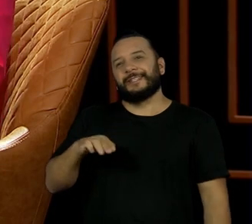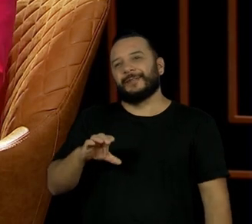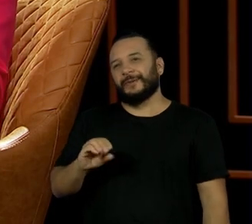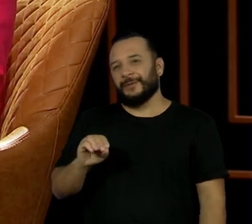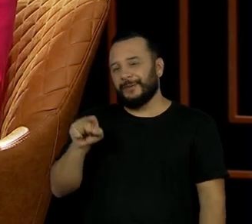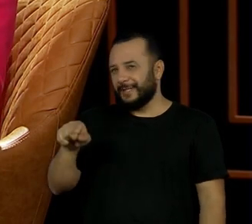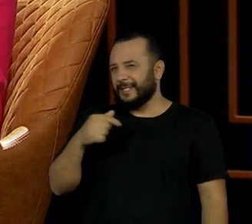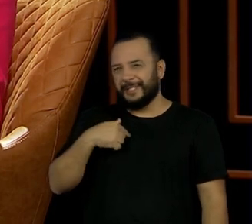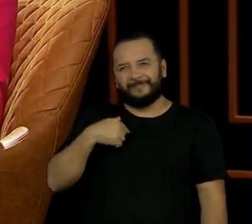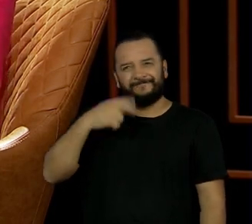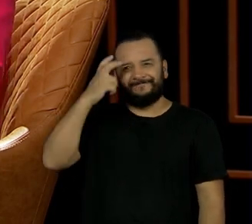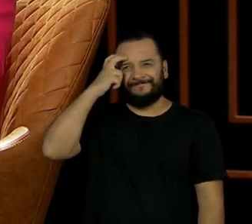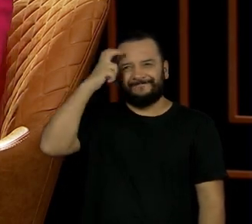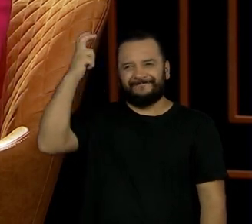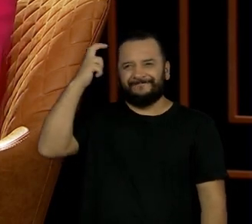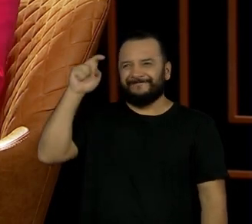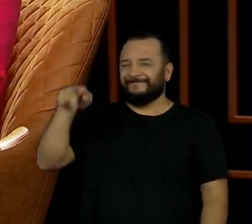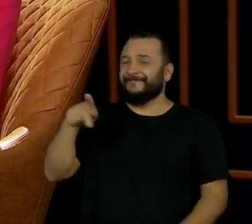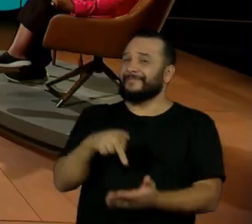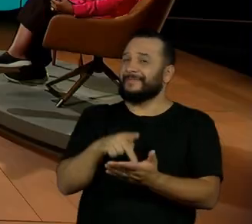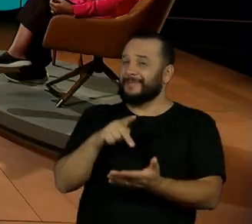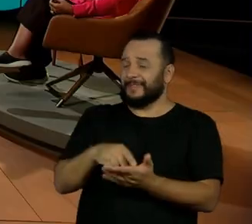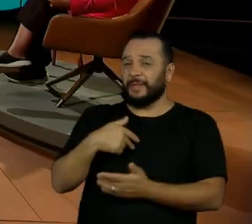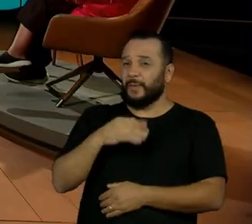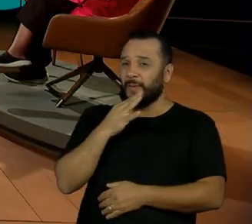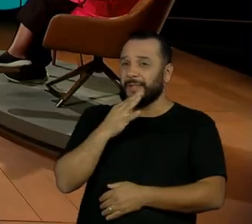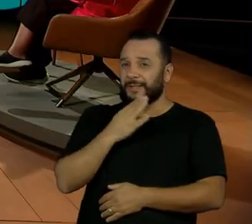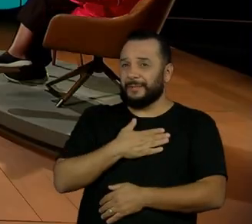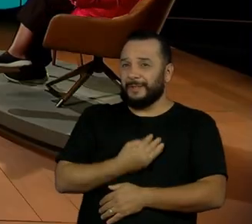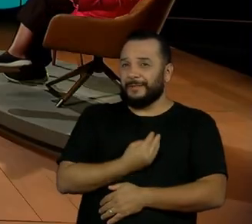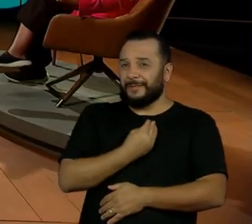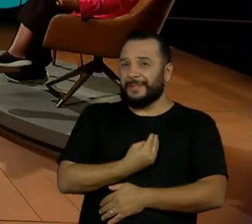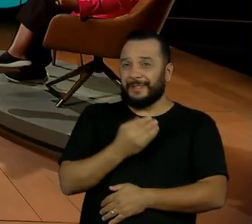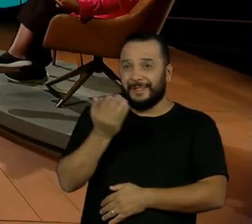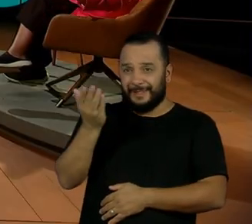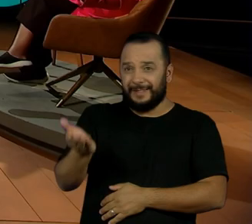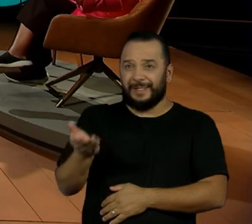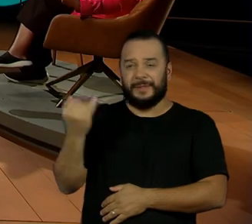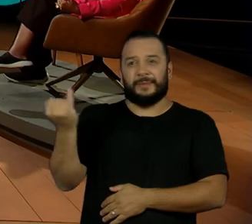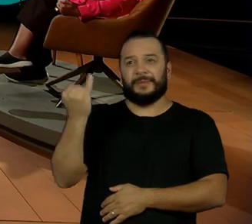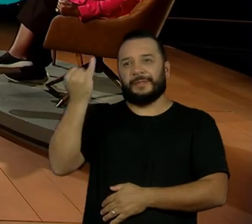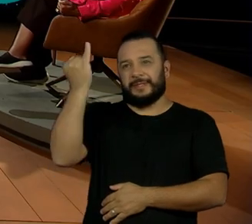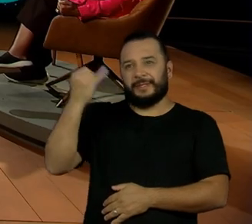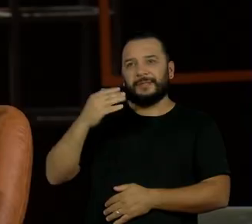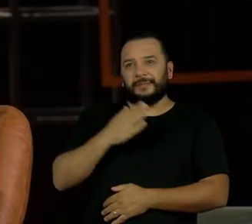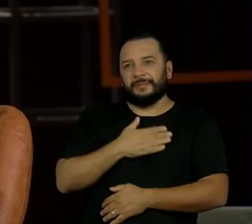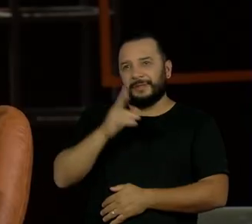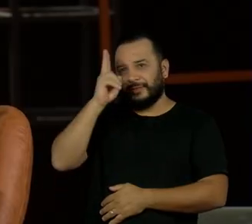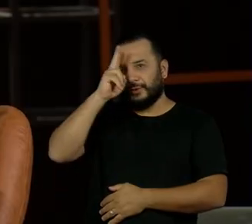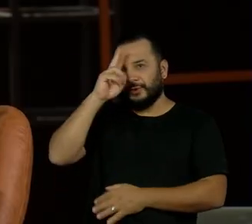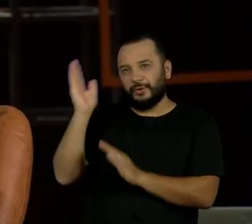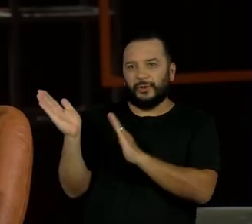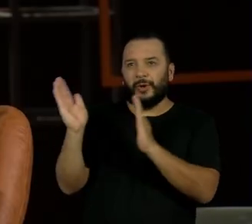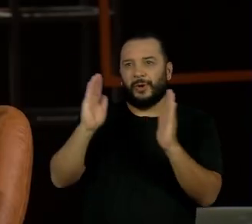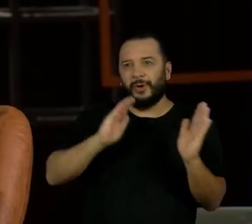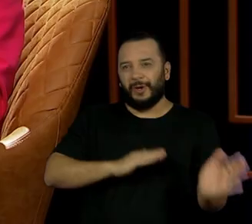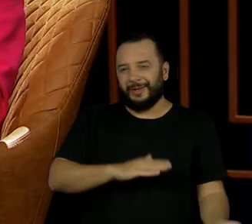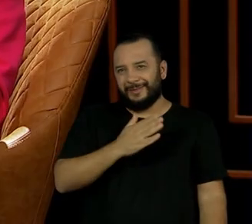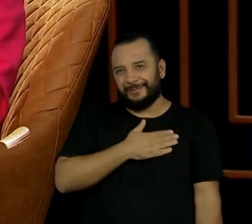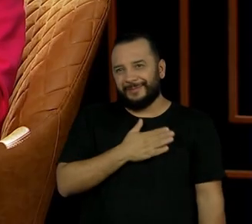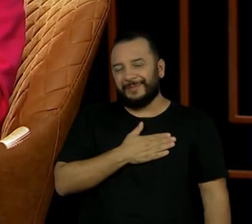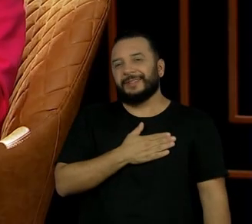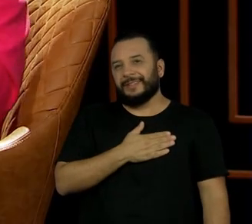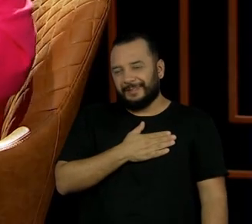mais Geniais que eu conheço na minha vida e ele é fundamental para minha história e Eugênio assim ele